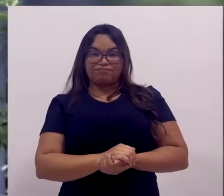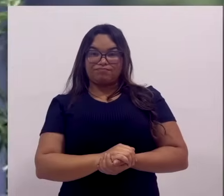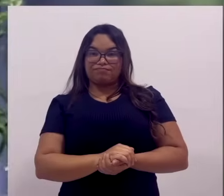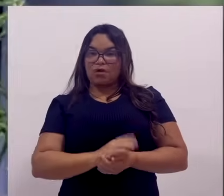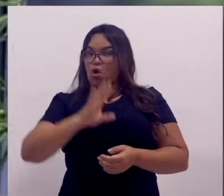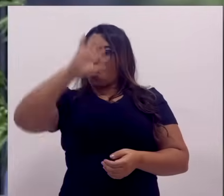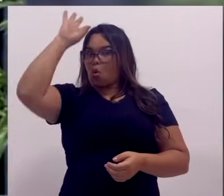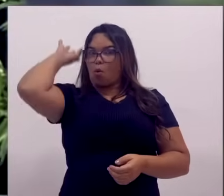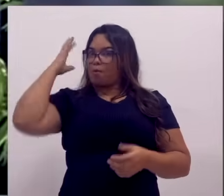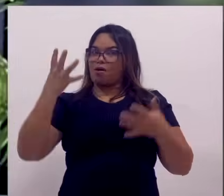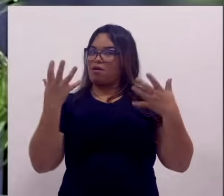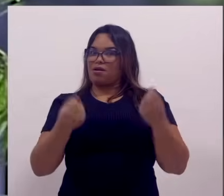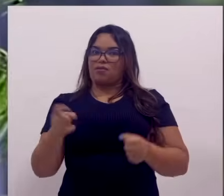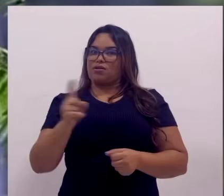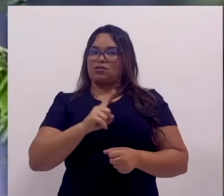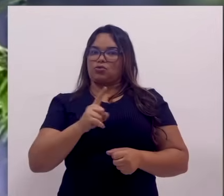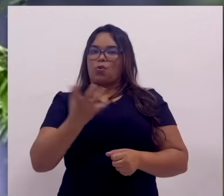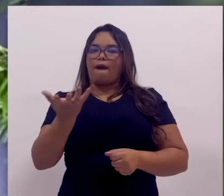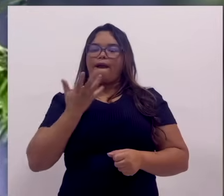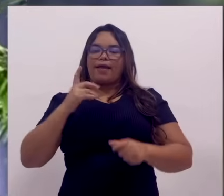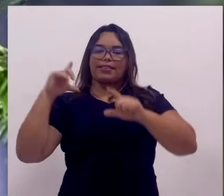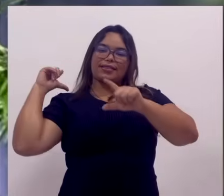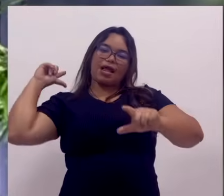Bíblia e tradição.